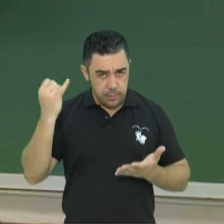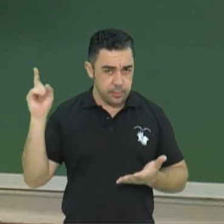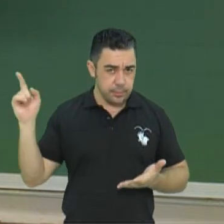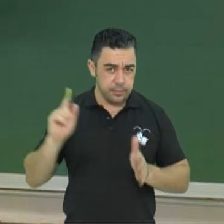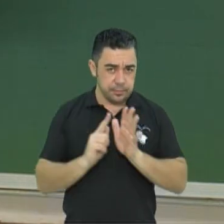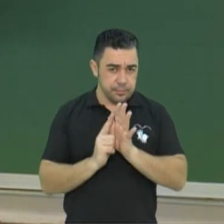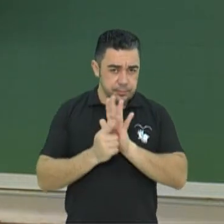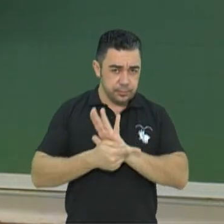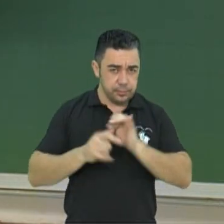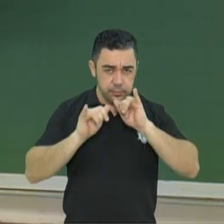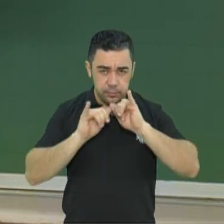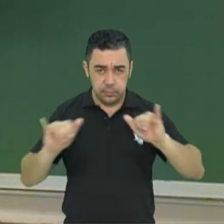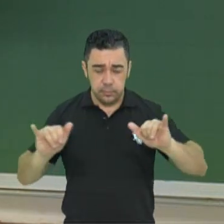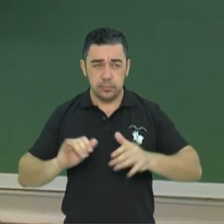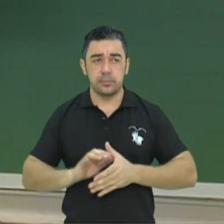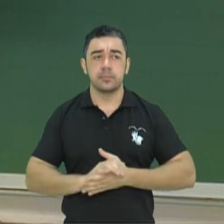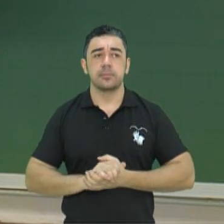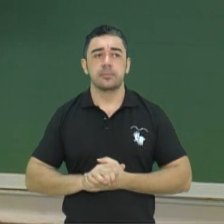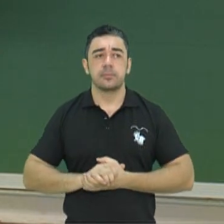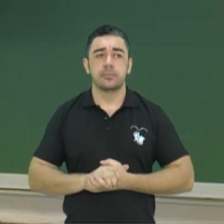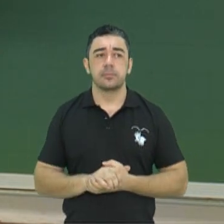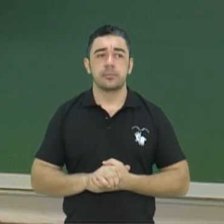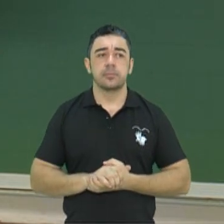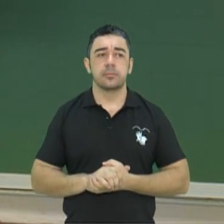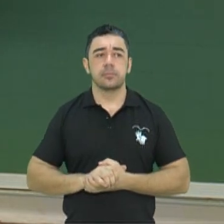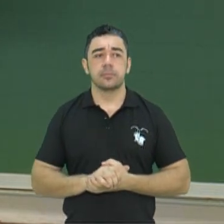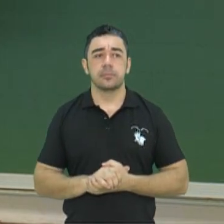gênero, certo?